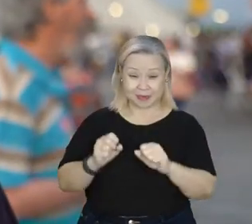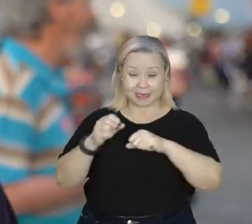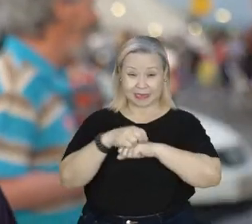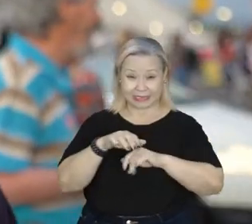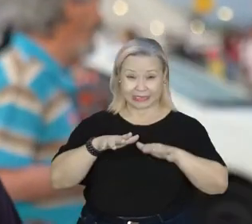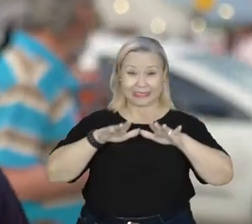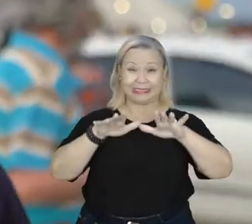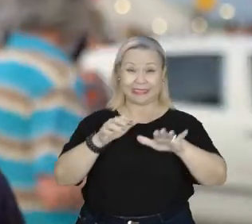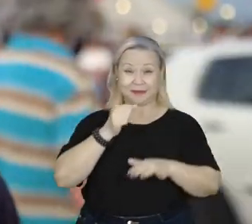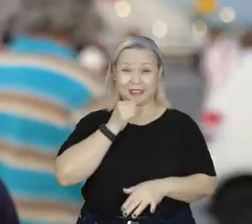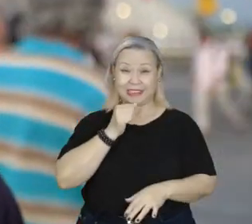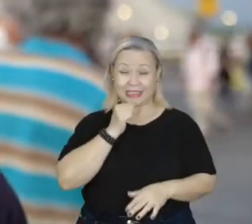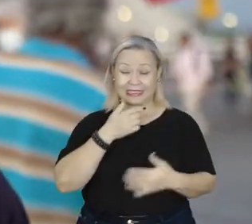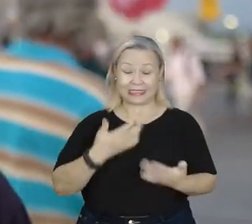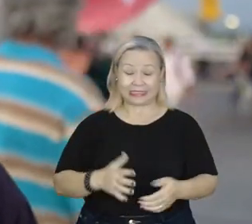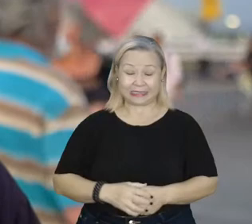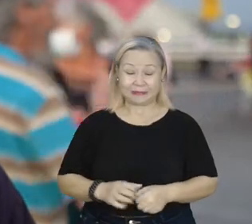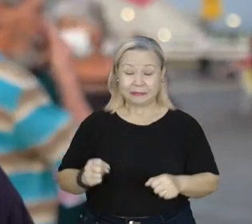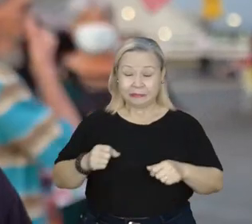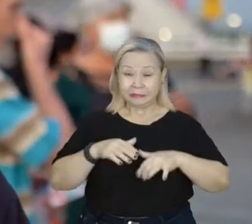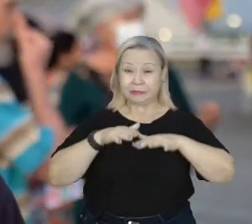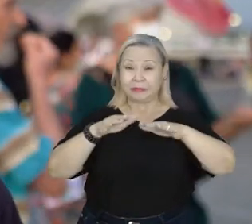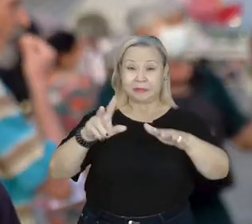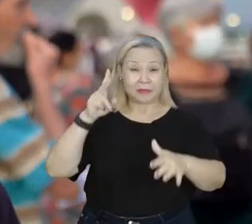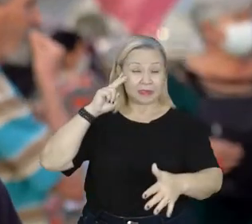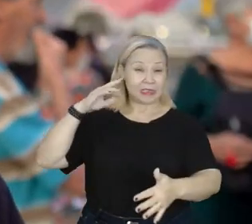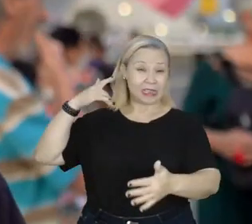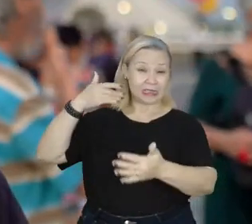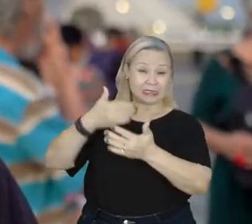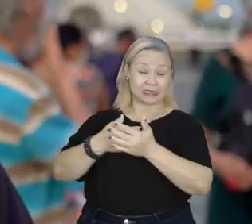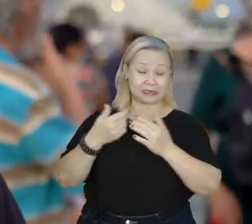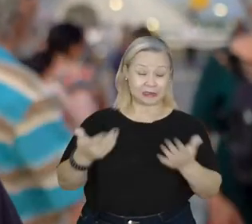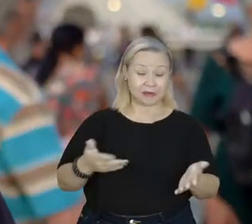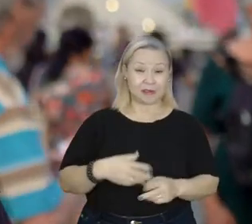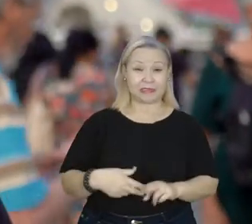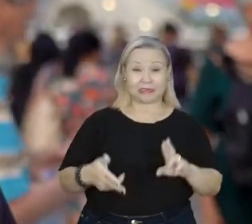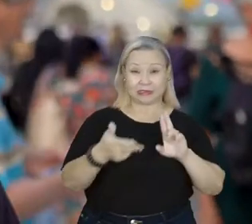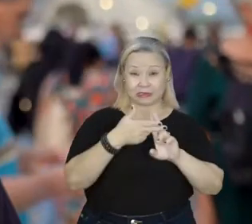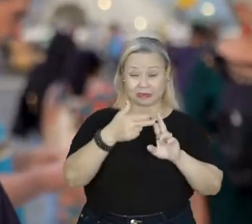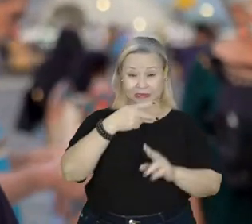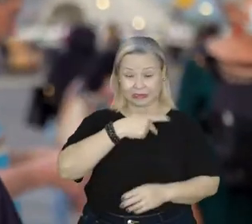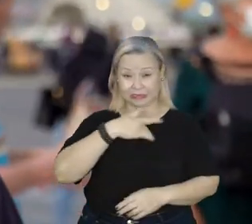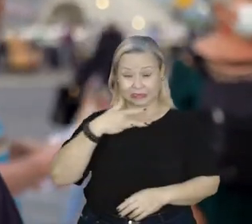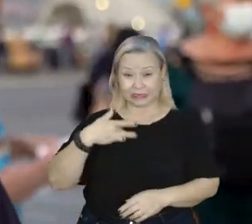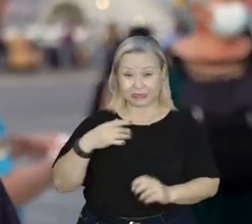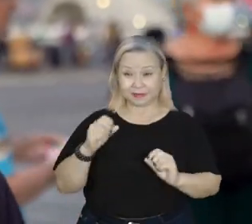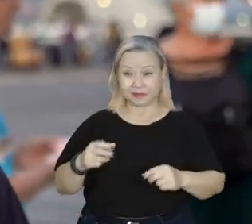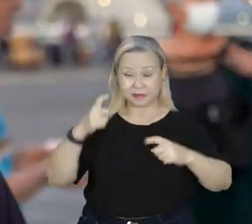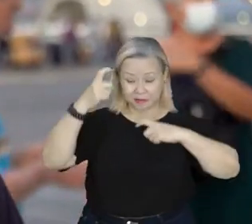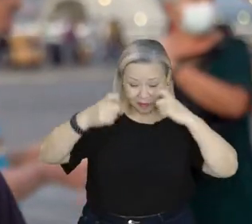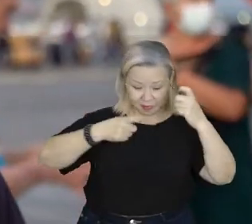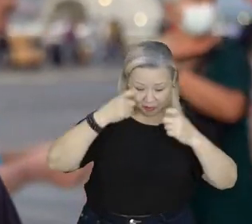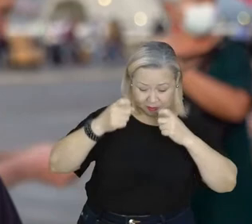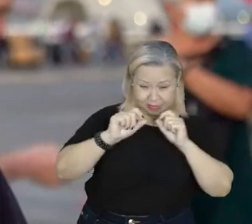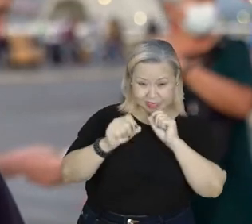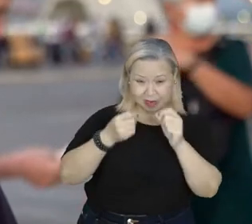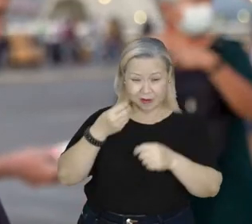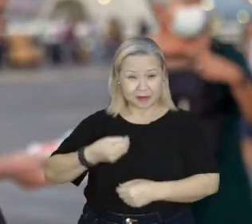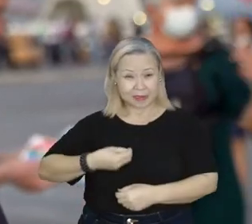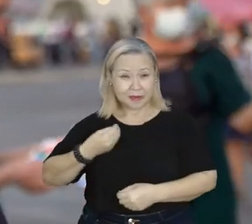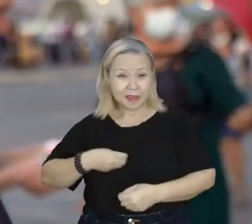pandemia, maior epidemia da história do nosso Sistema Único de Saúde, a preocupação e o esforço que vivemos e ainda